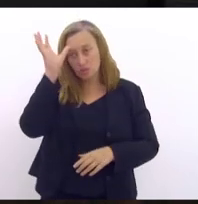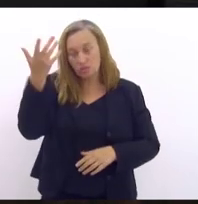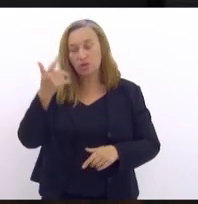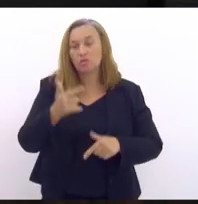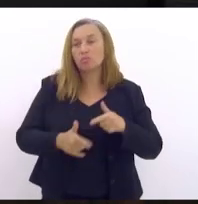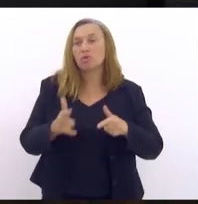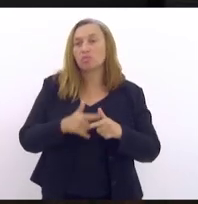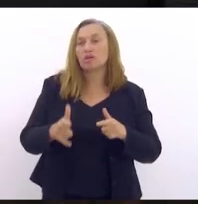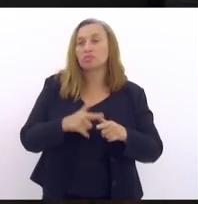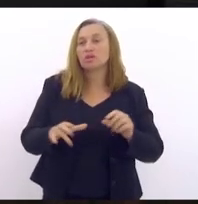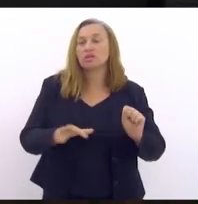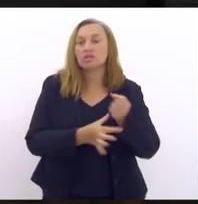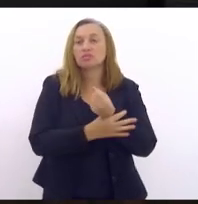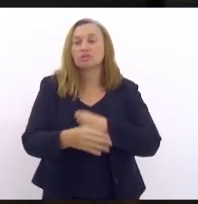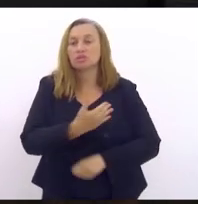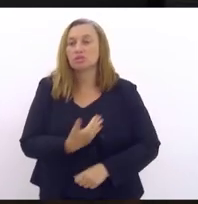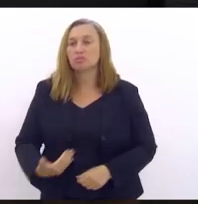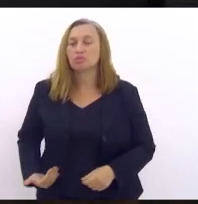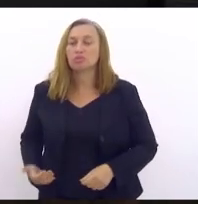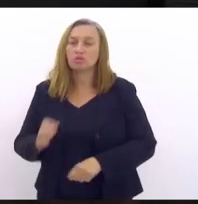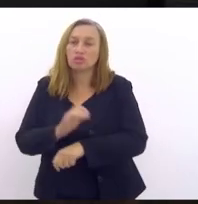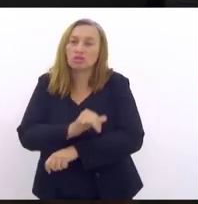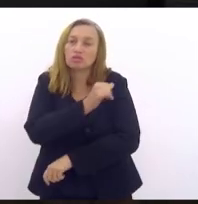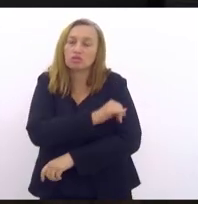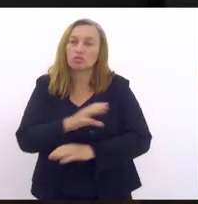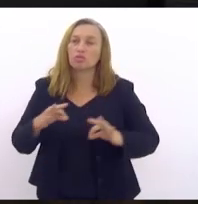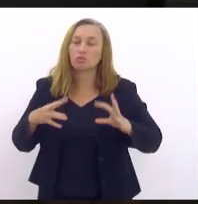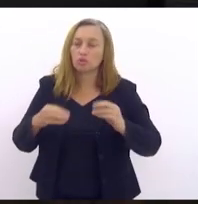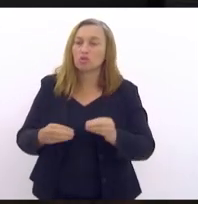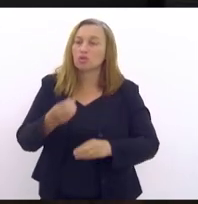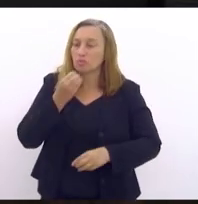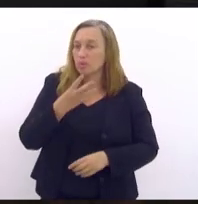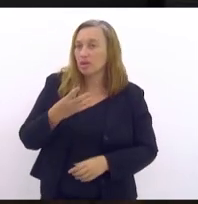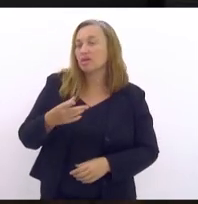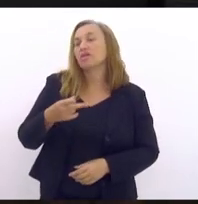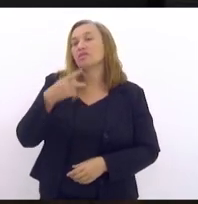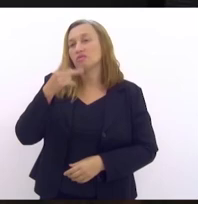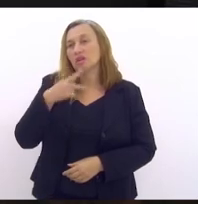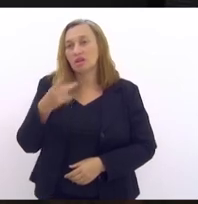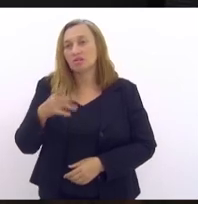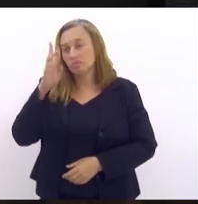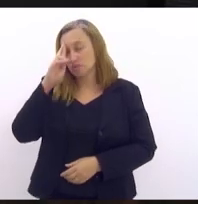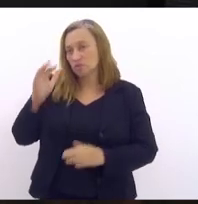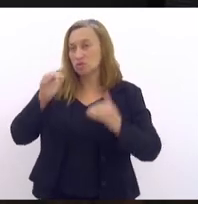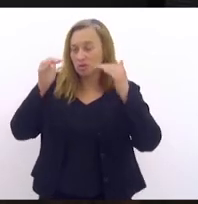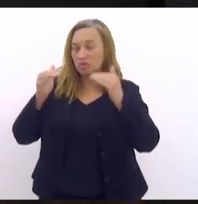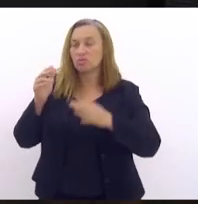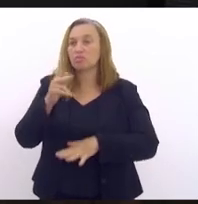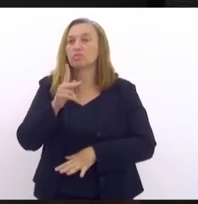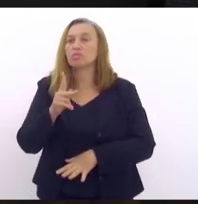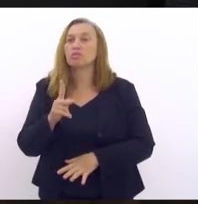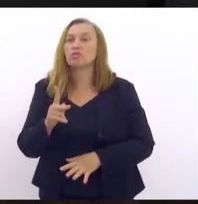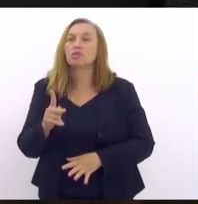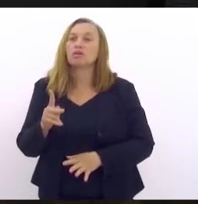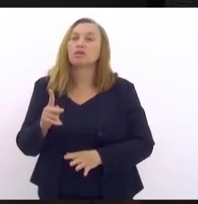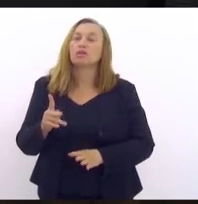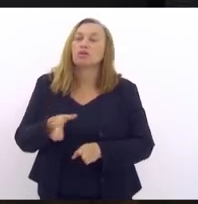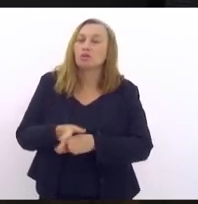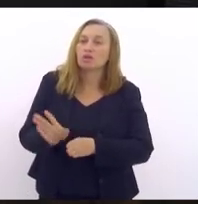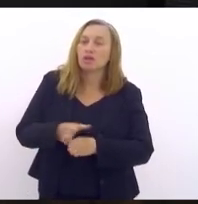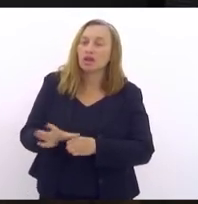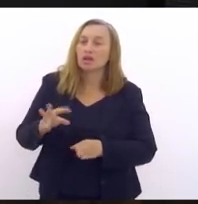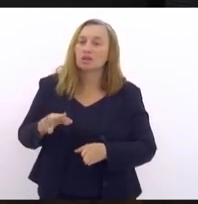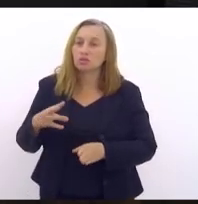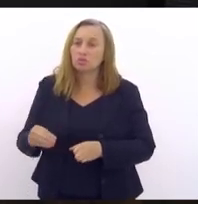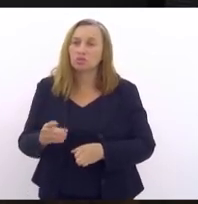no Rio de Janeiro como um todo. Então, assim, muito bem colocado por Vossa Excelência, vamos sim orientar naquilo que puder, não é pecado